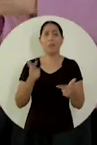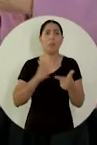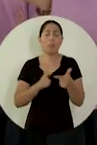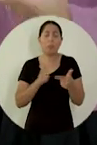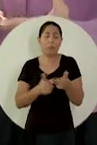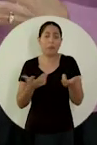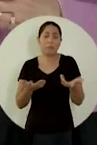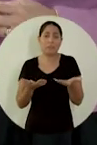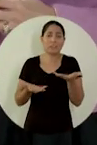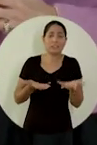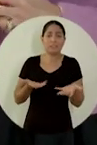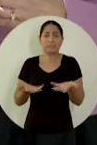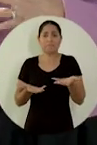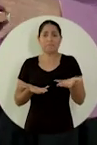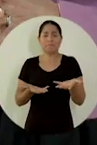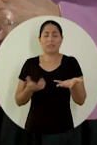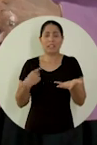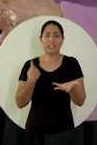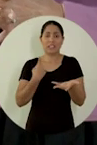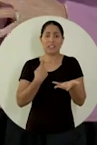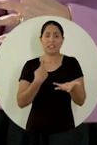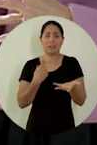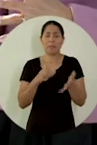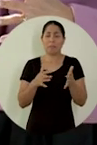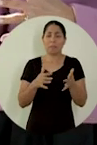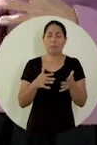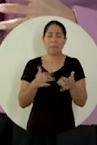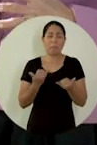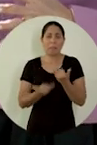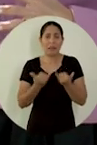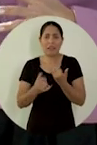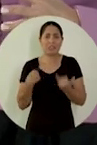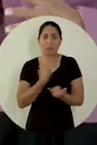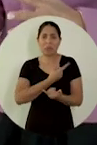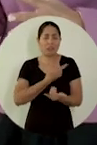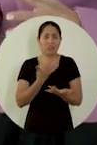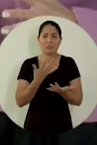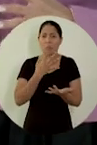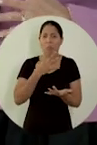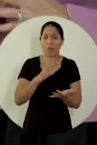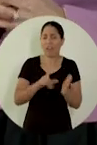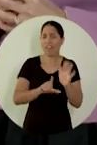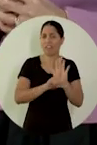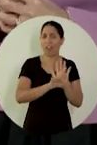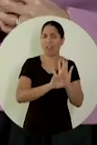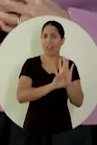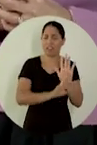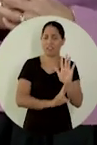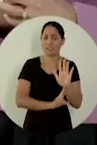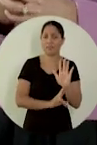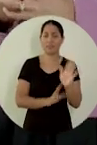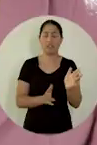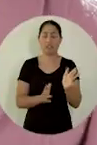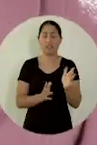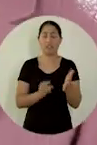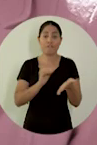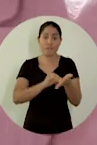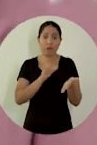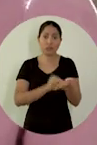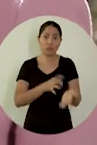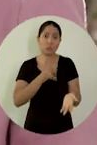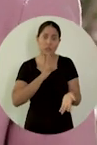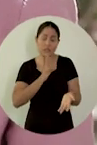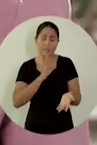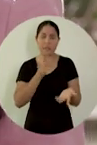O problema é que nós temos muito desconhecimento a respeito dessas normas. Então,